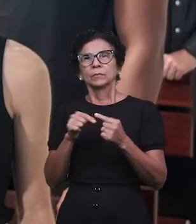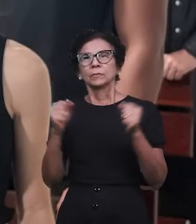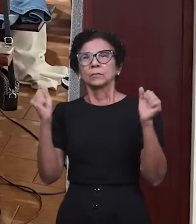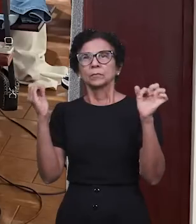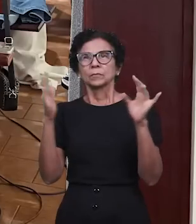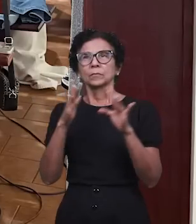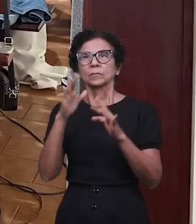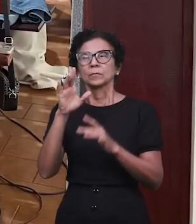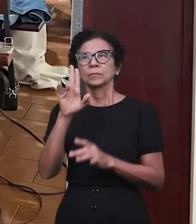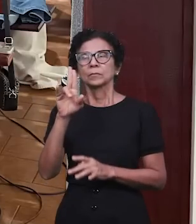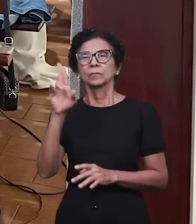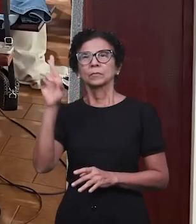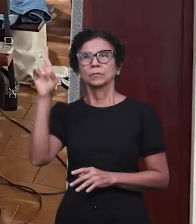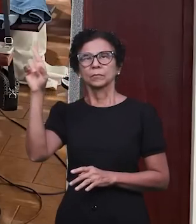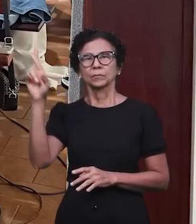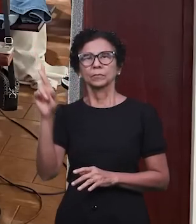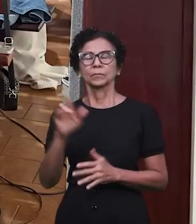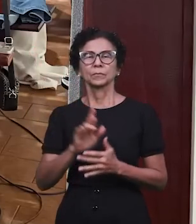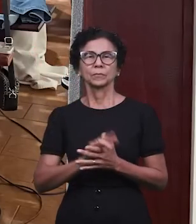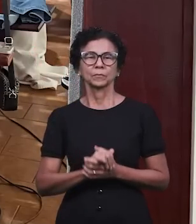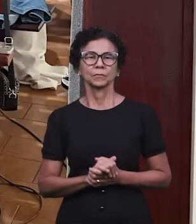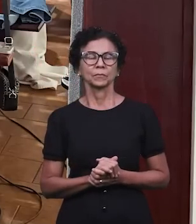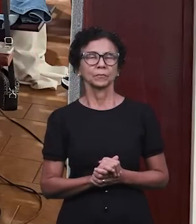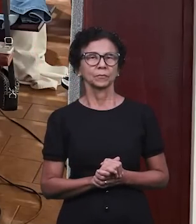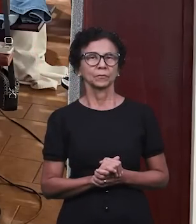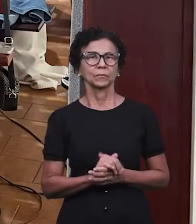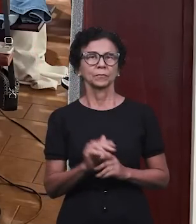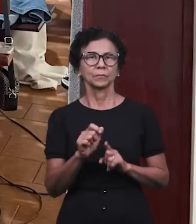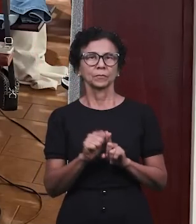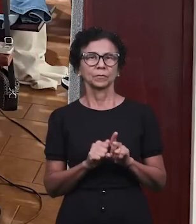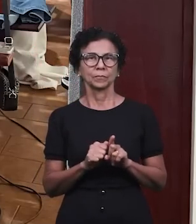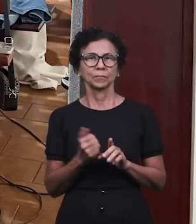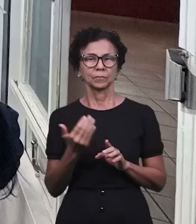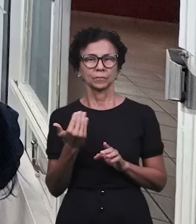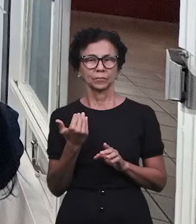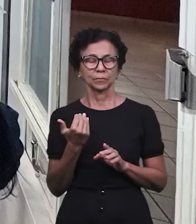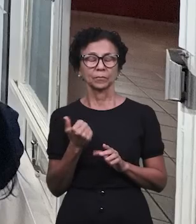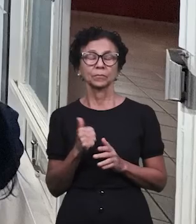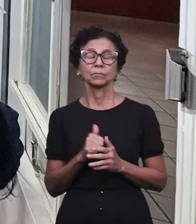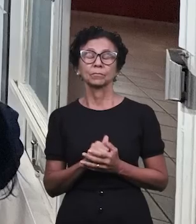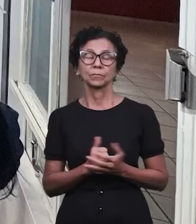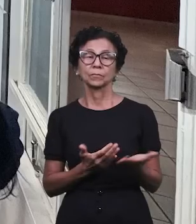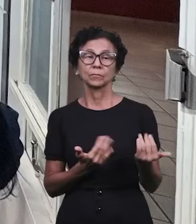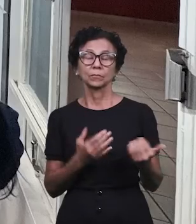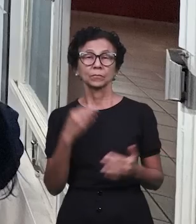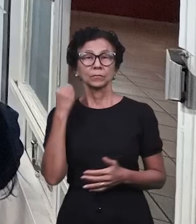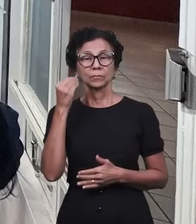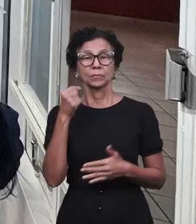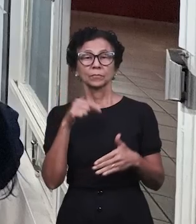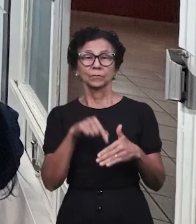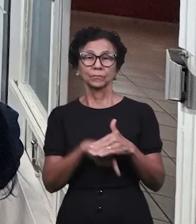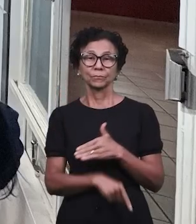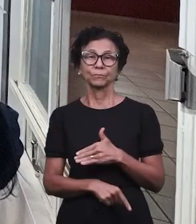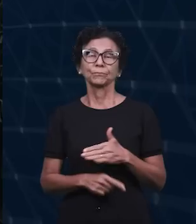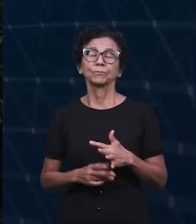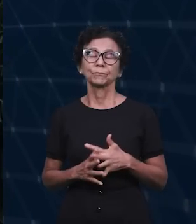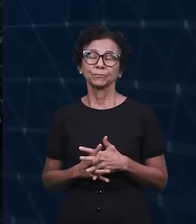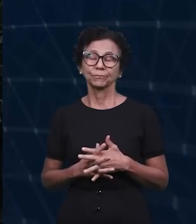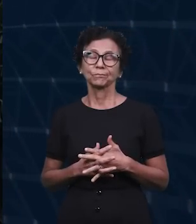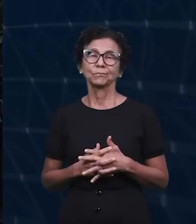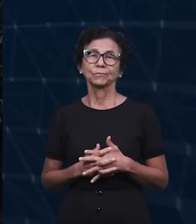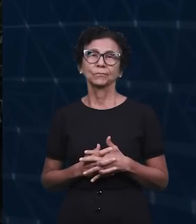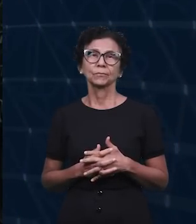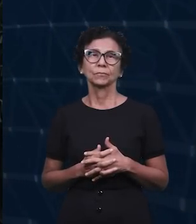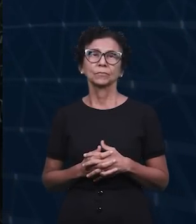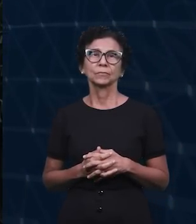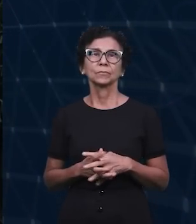Senhor, pois em especial nesse último mês, os jovens foram levados a uma experiência ainda mais profunda com o Senhor. E encerrando